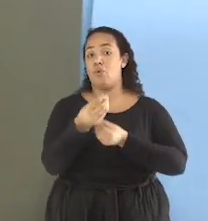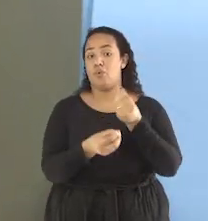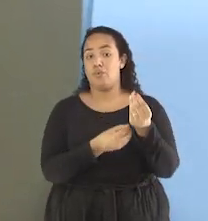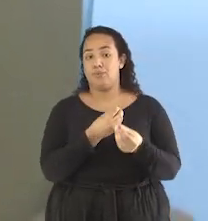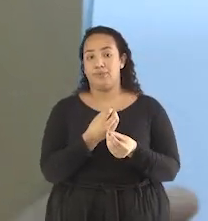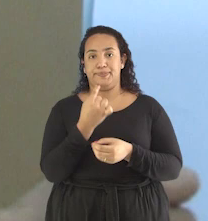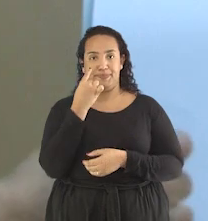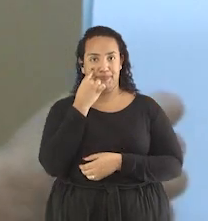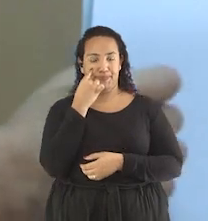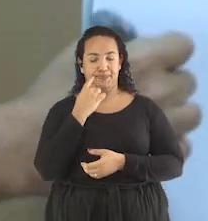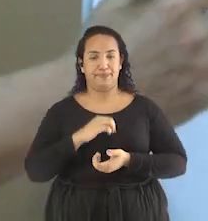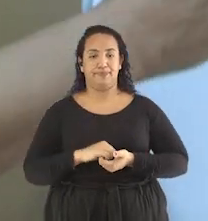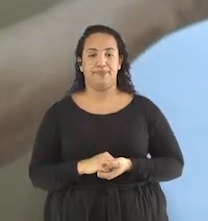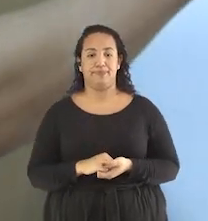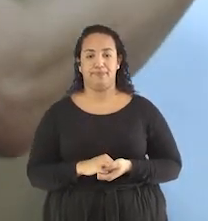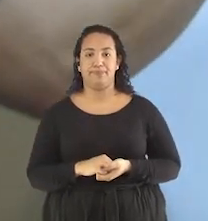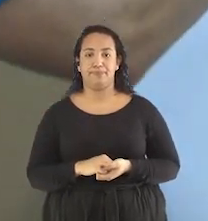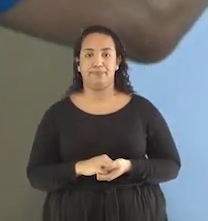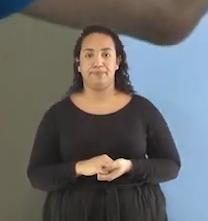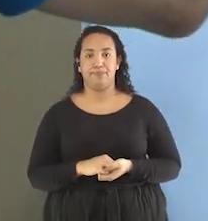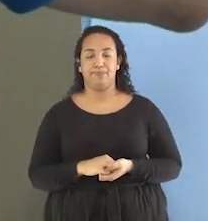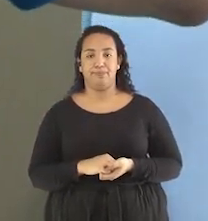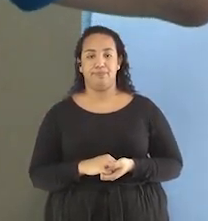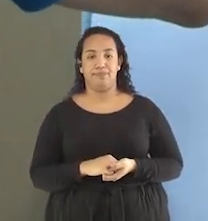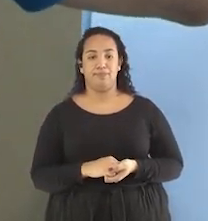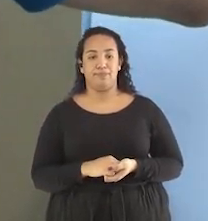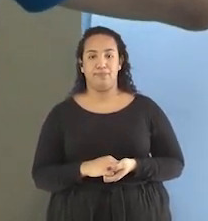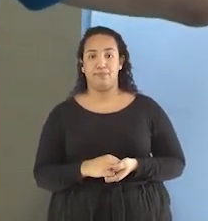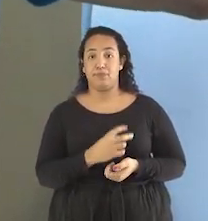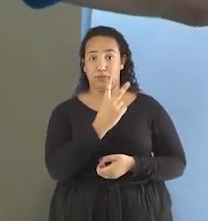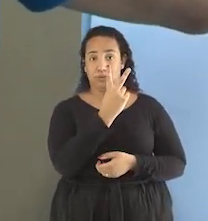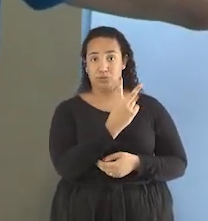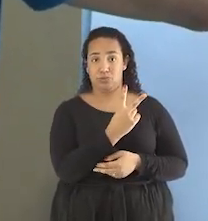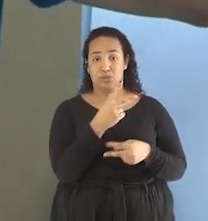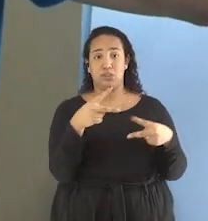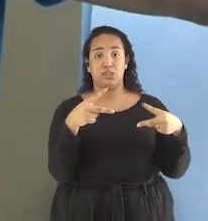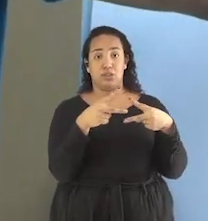escrever ele como 2 inteiros,